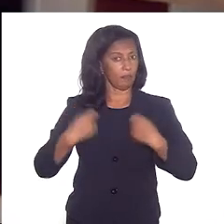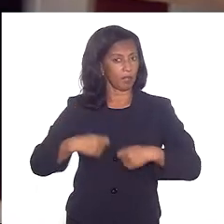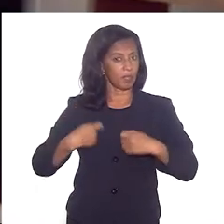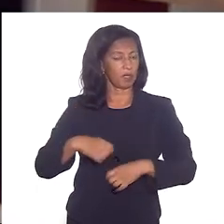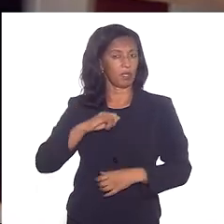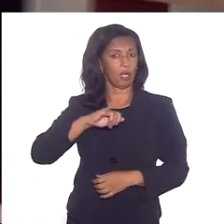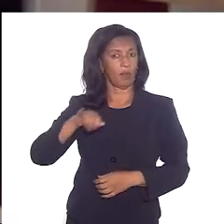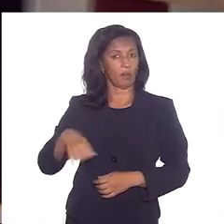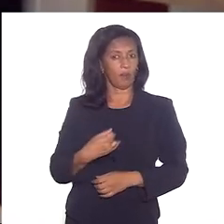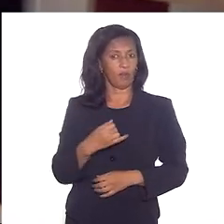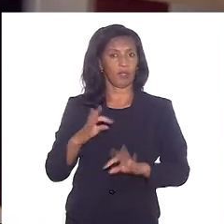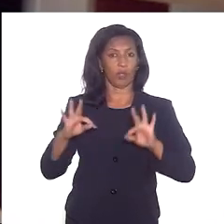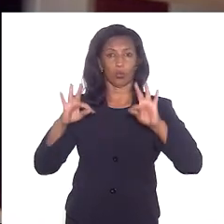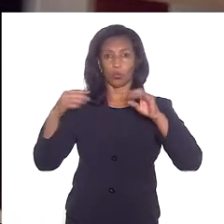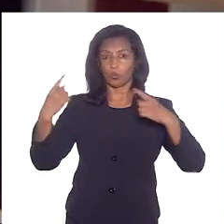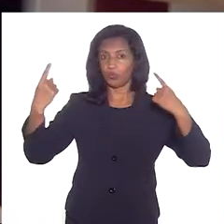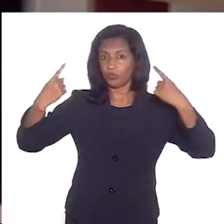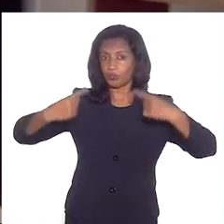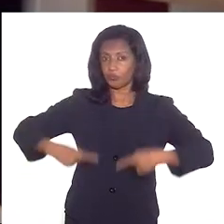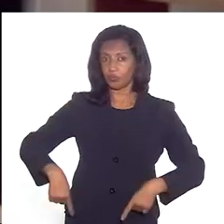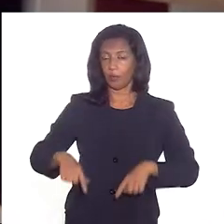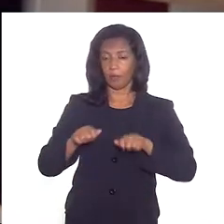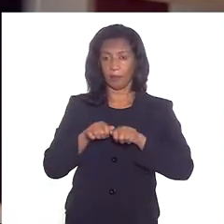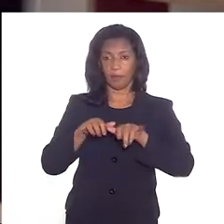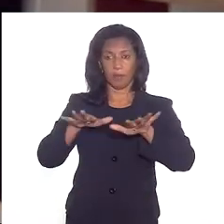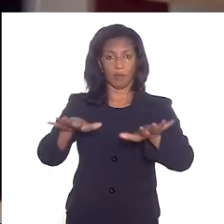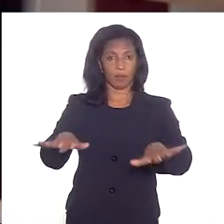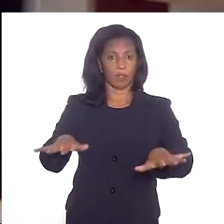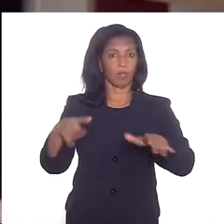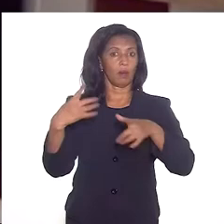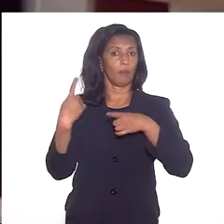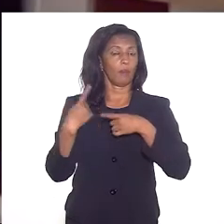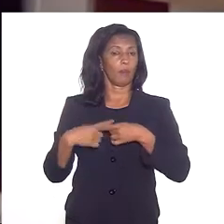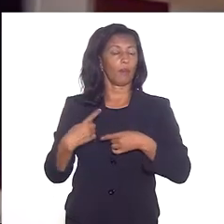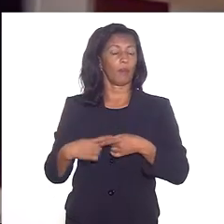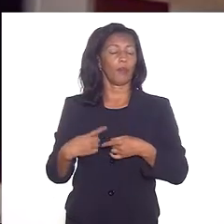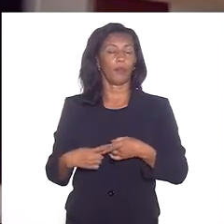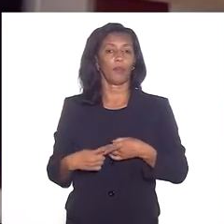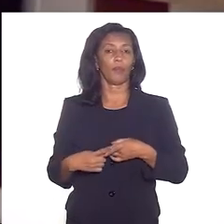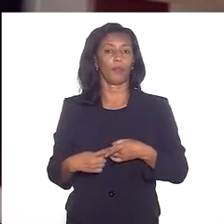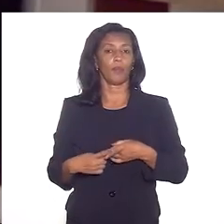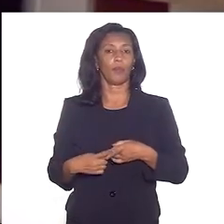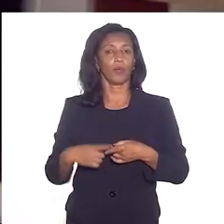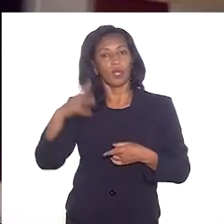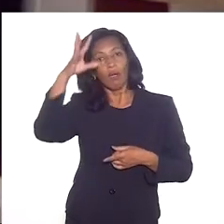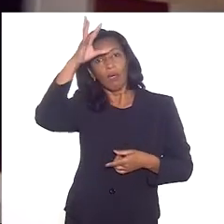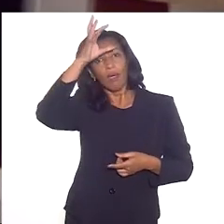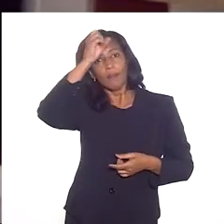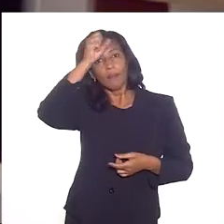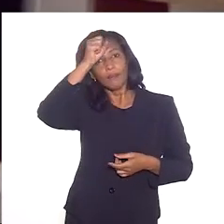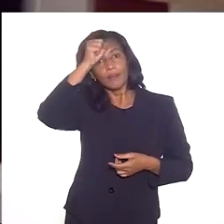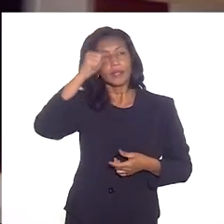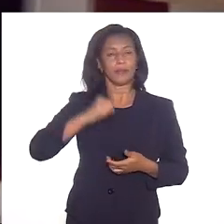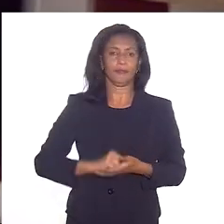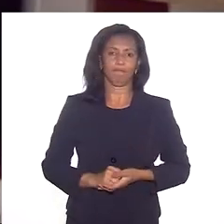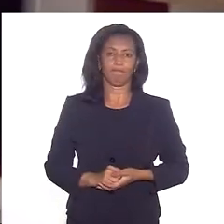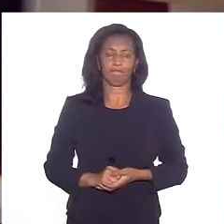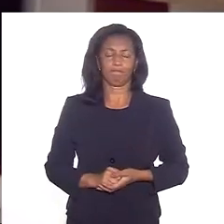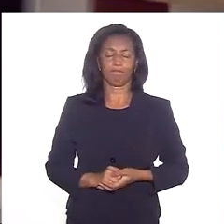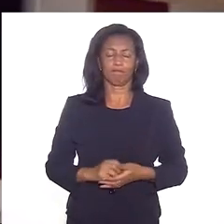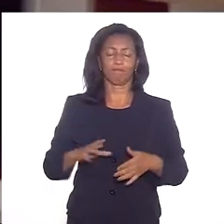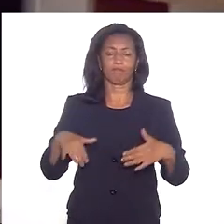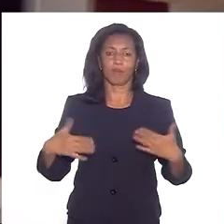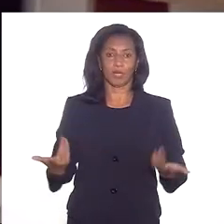A gente tem que aproveitar todos esses desafios da pandemia para poder tirar aprendizados,